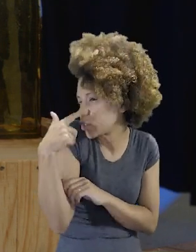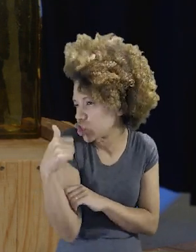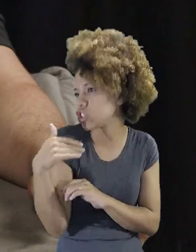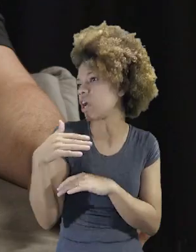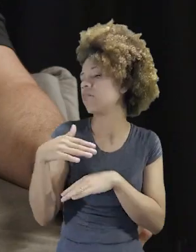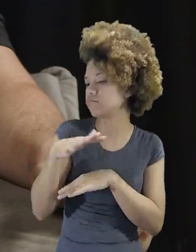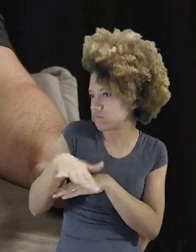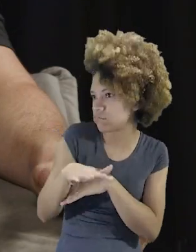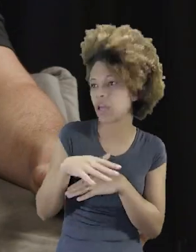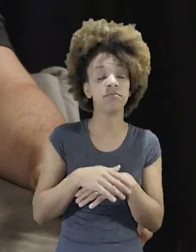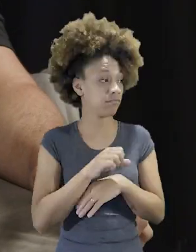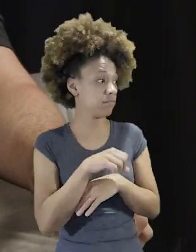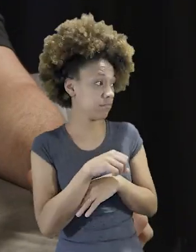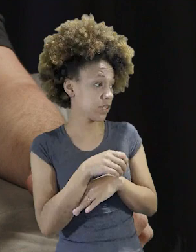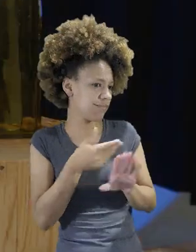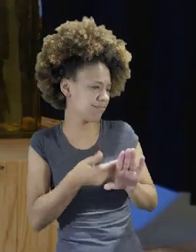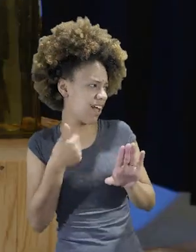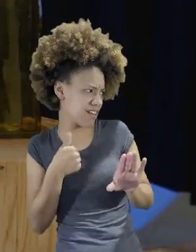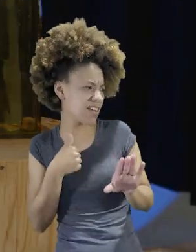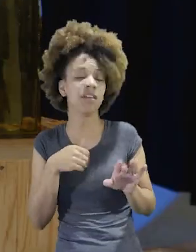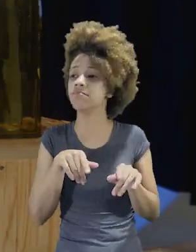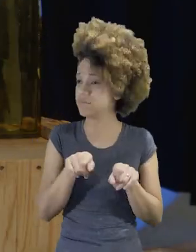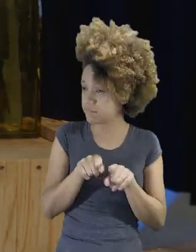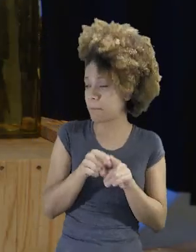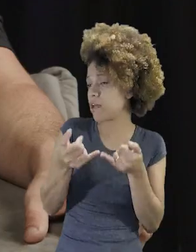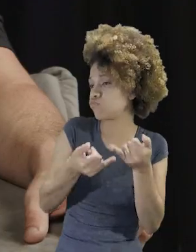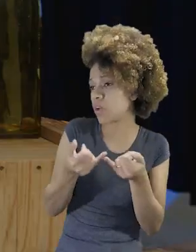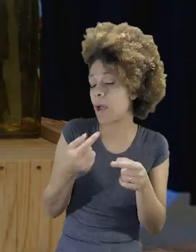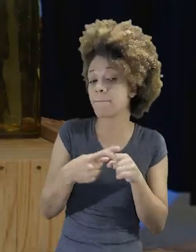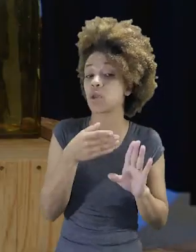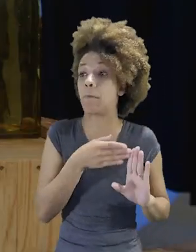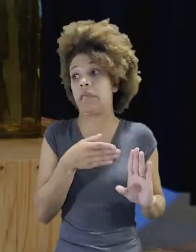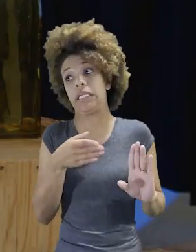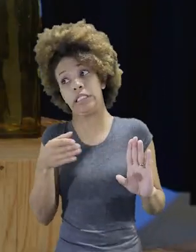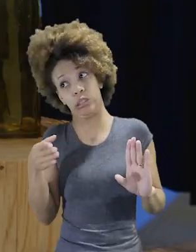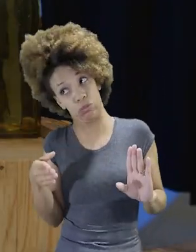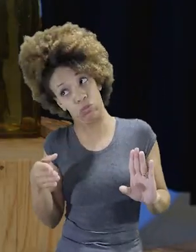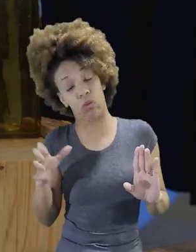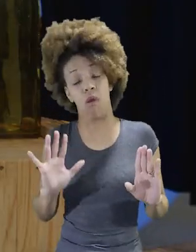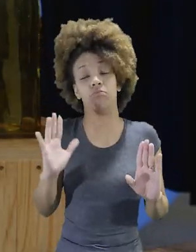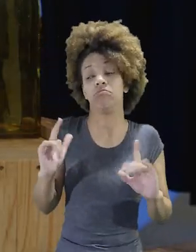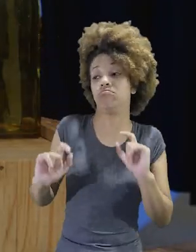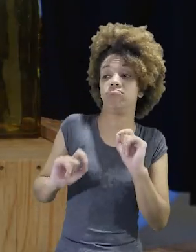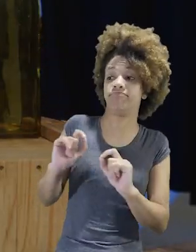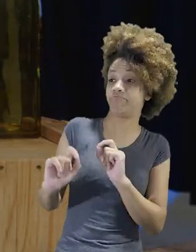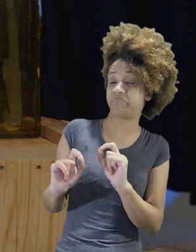do bairro tá ligado uma coisa mais chata divertidas é que em algum momento